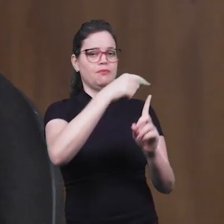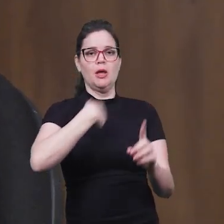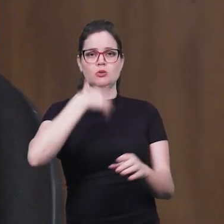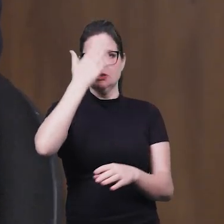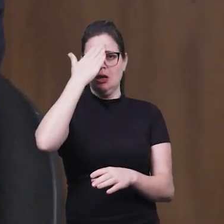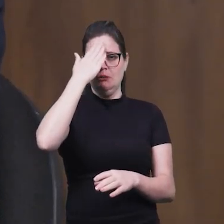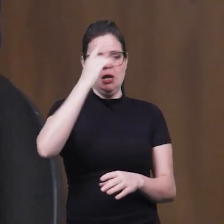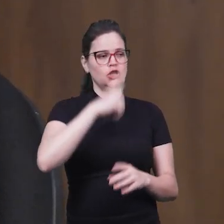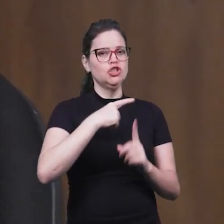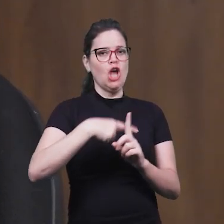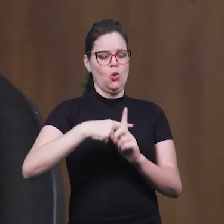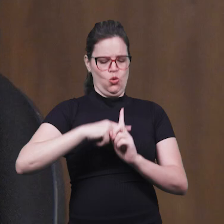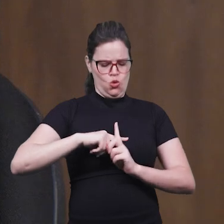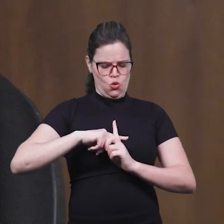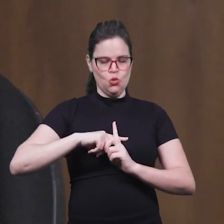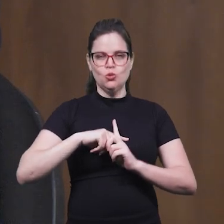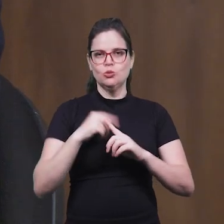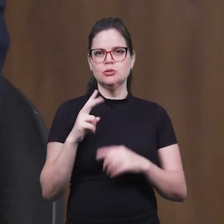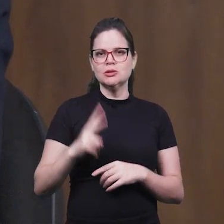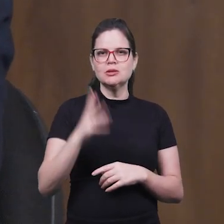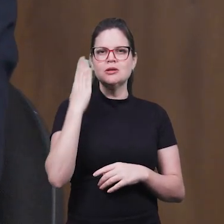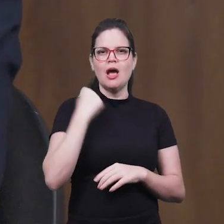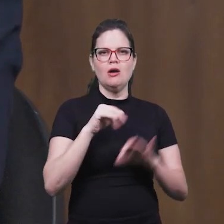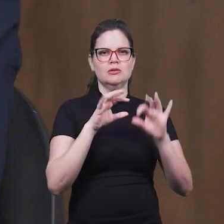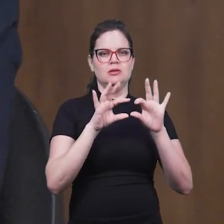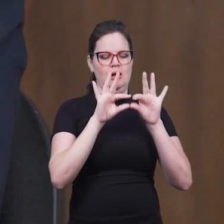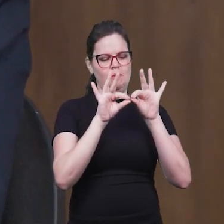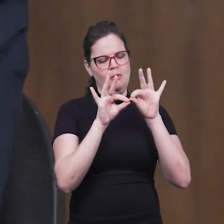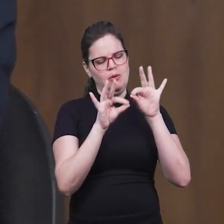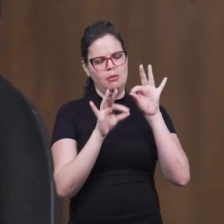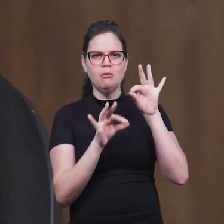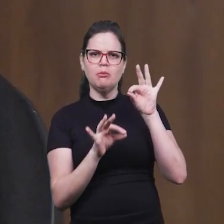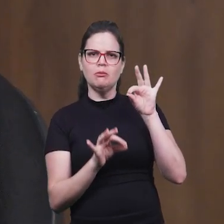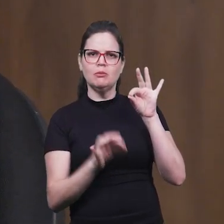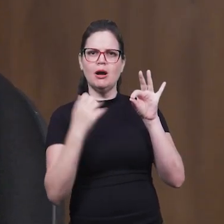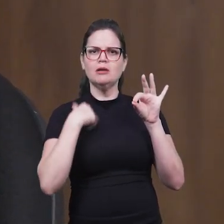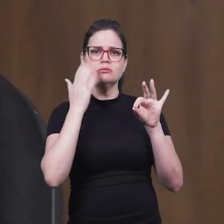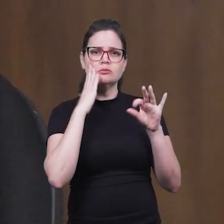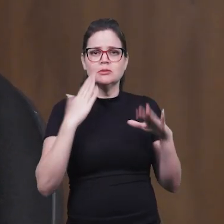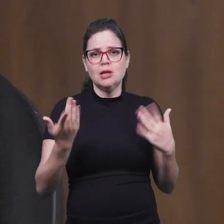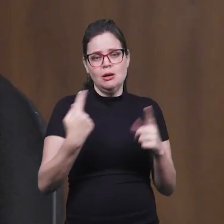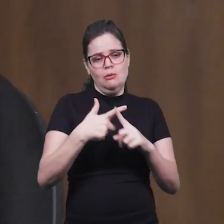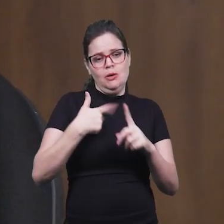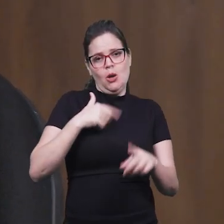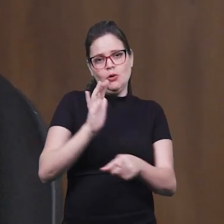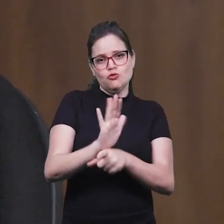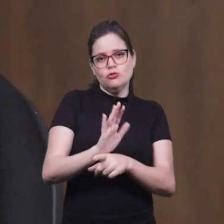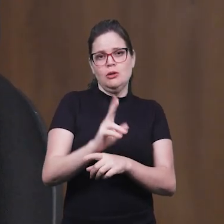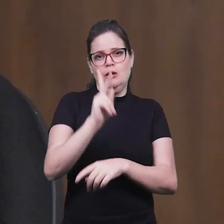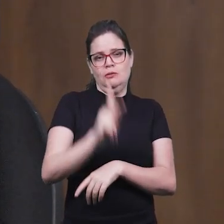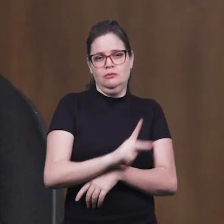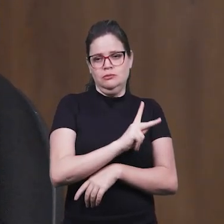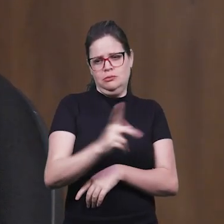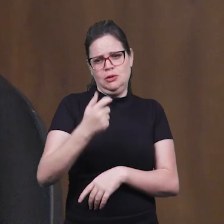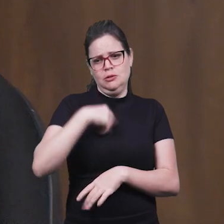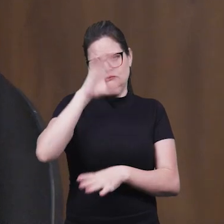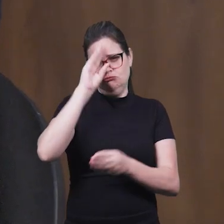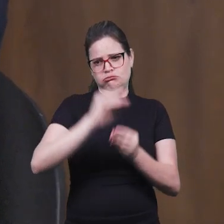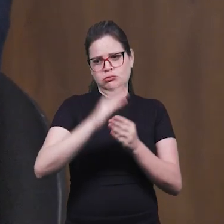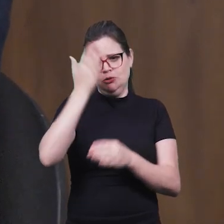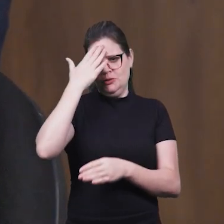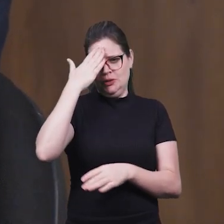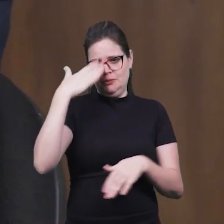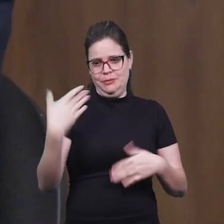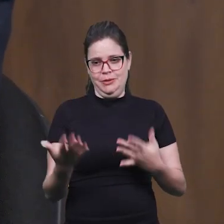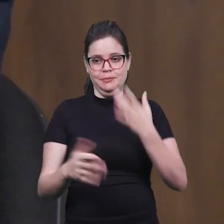igreja, vocês não foram católicos, não sabem isso. Eu sabia tudo aquilo porque eu ajudava o padre e tal, eu era ajudante de padre. Mas quando eu